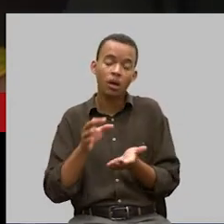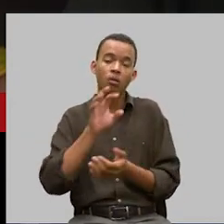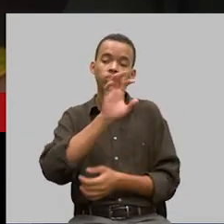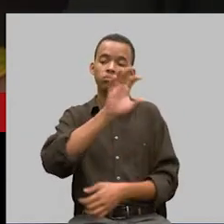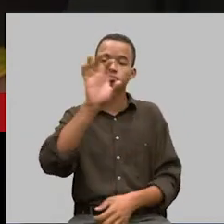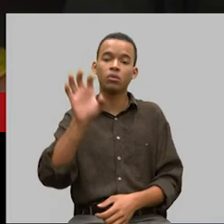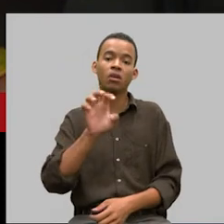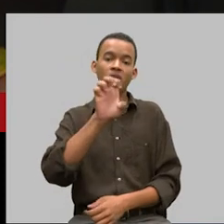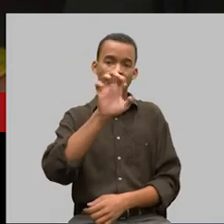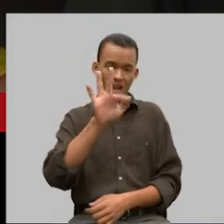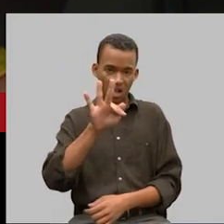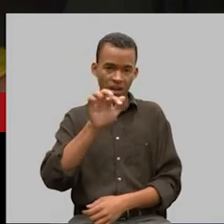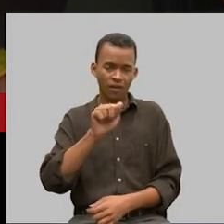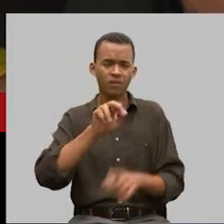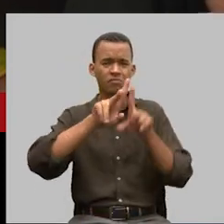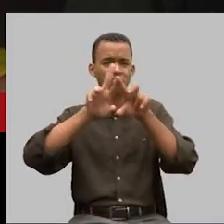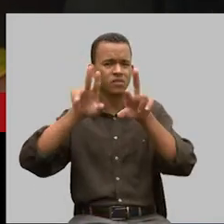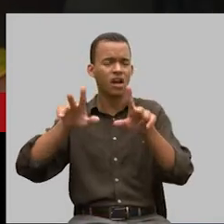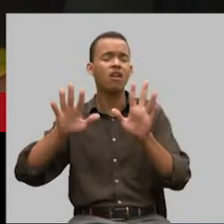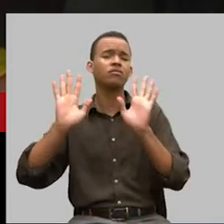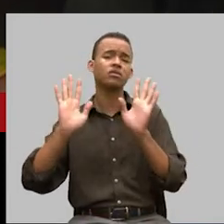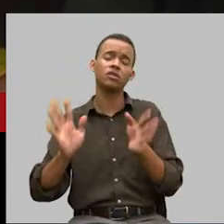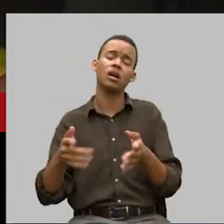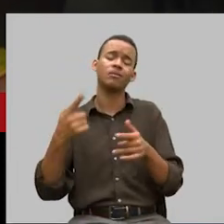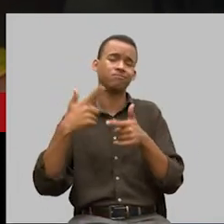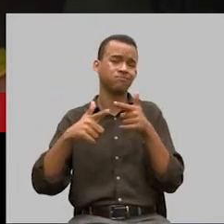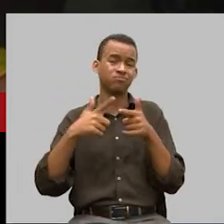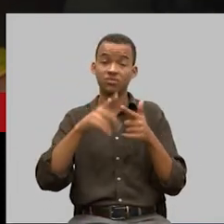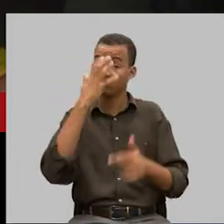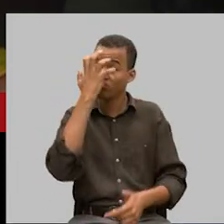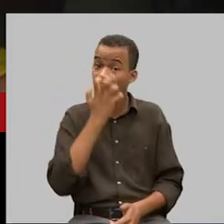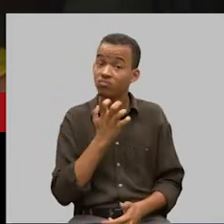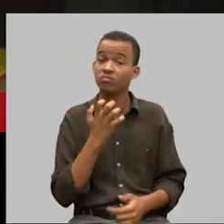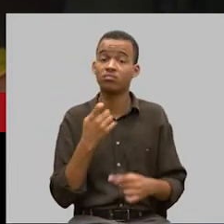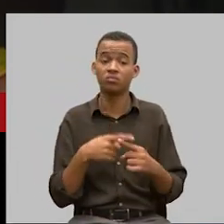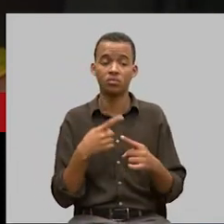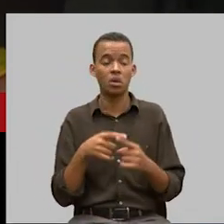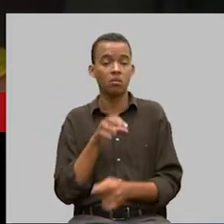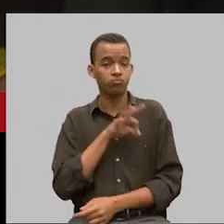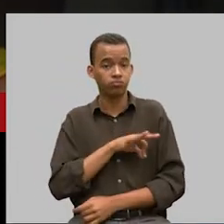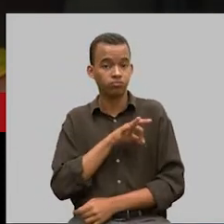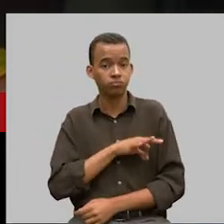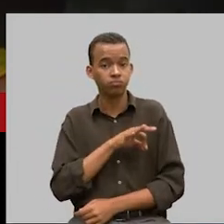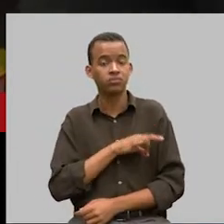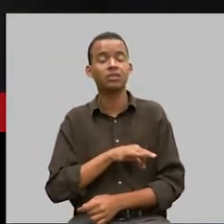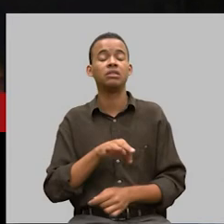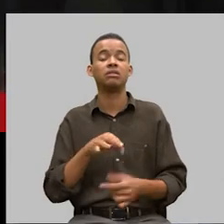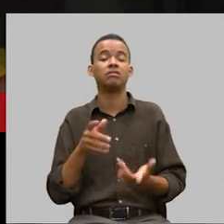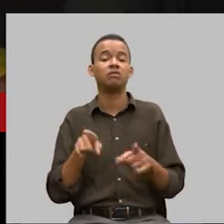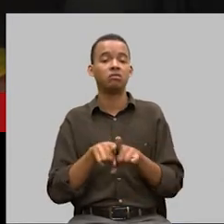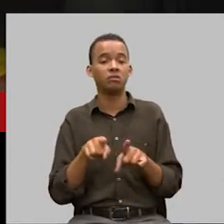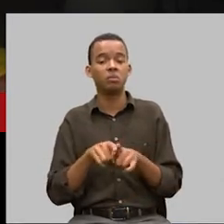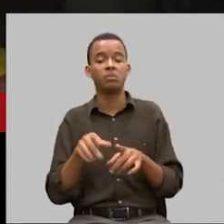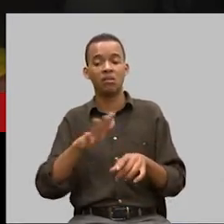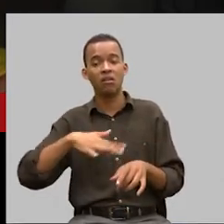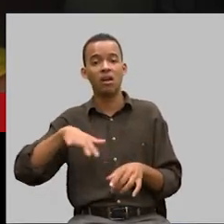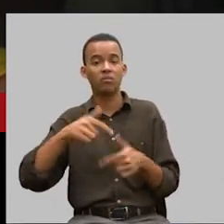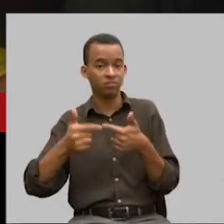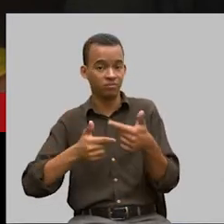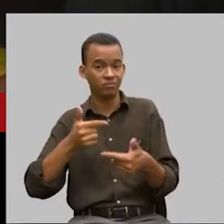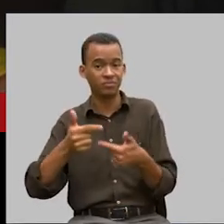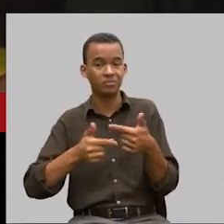problema sério porque como o sal e as condições de trabalho muitas vezes são